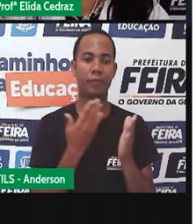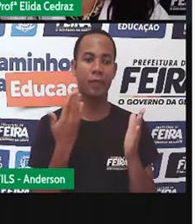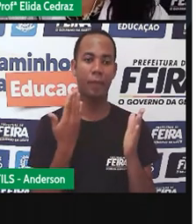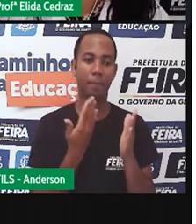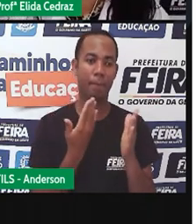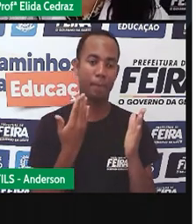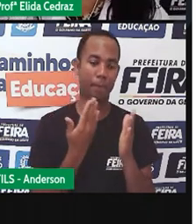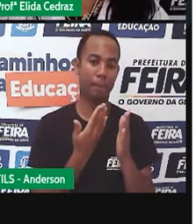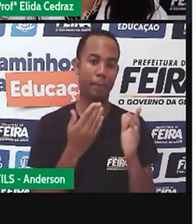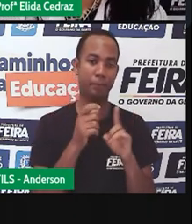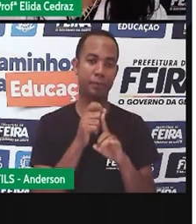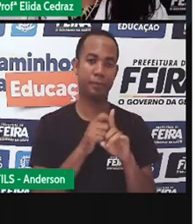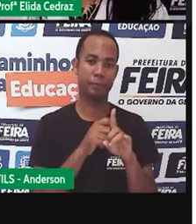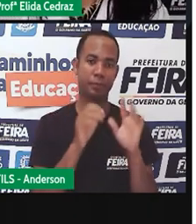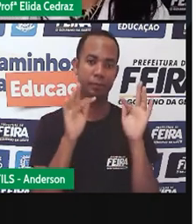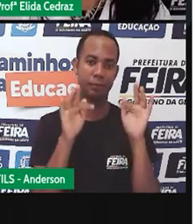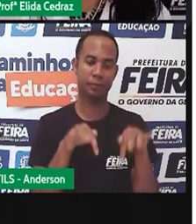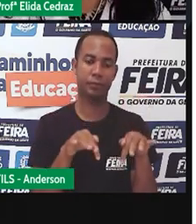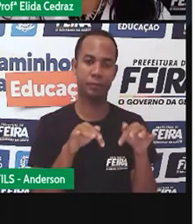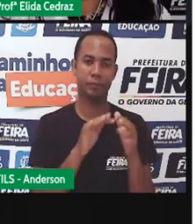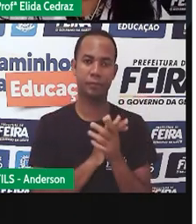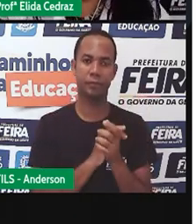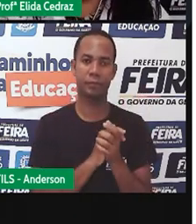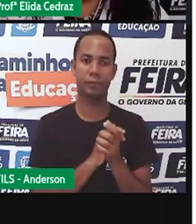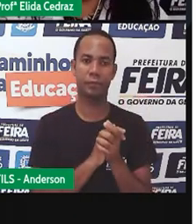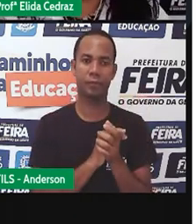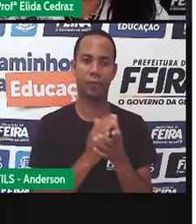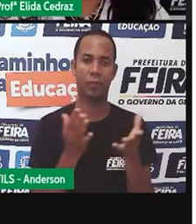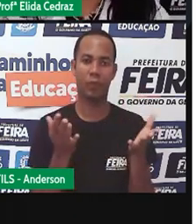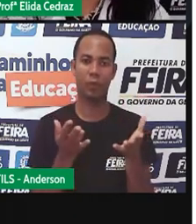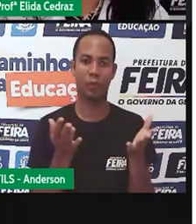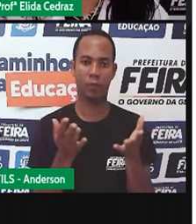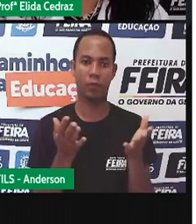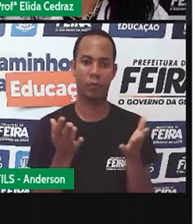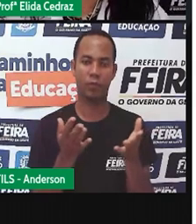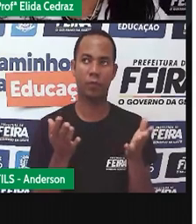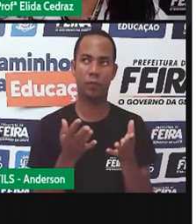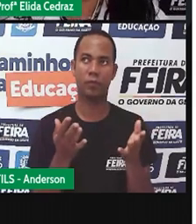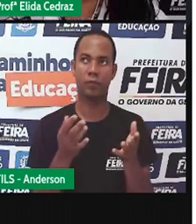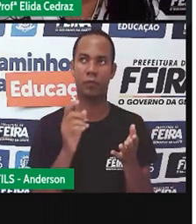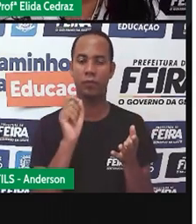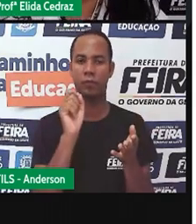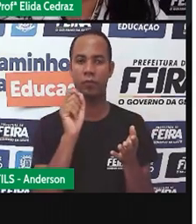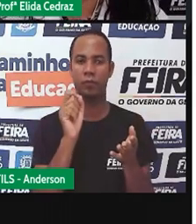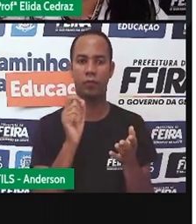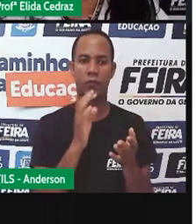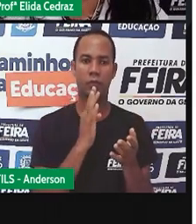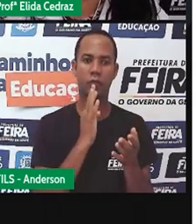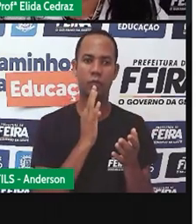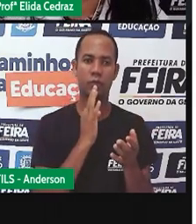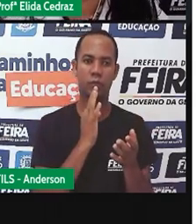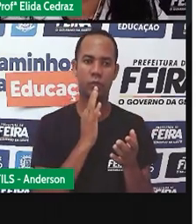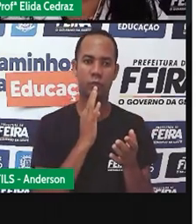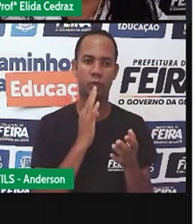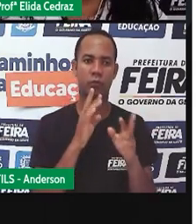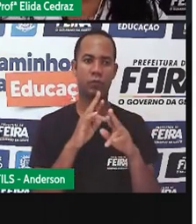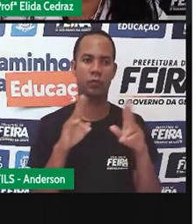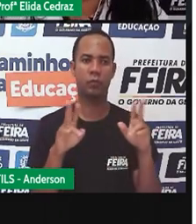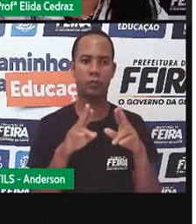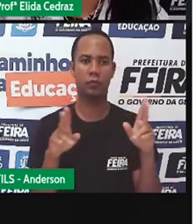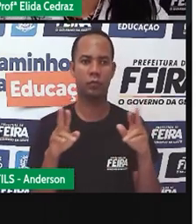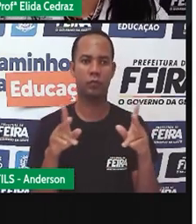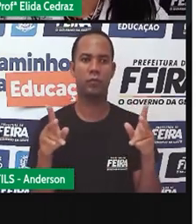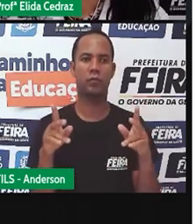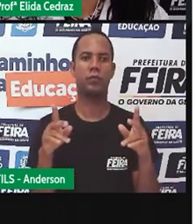próximos do final do mês. Vamos conhecer outras propriedades, porque em outras